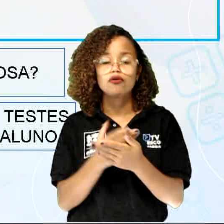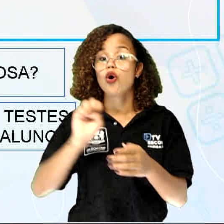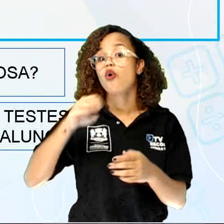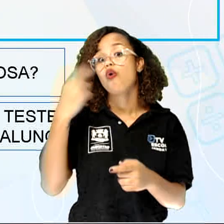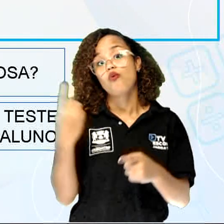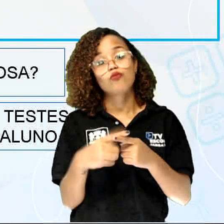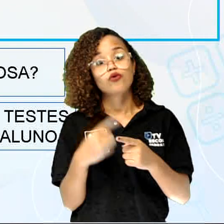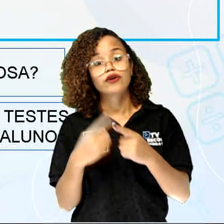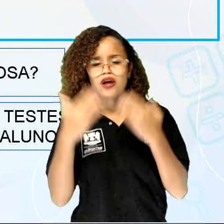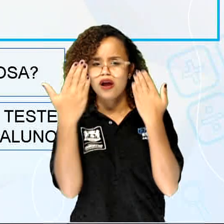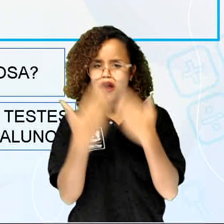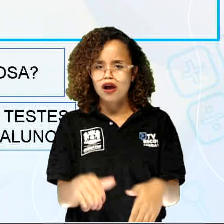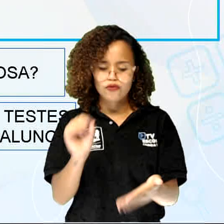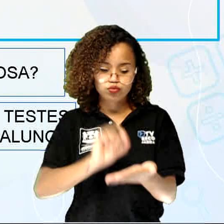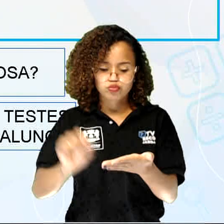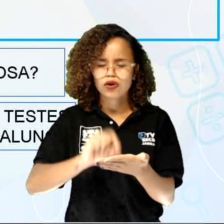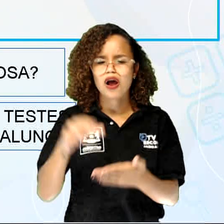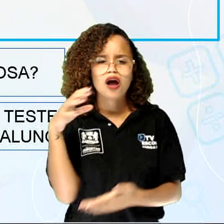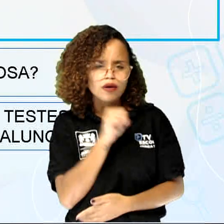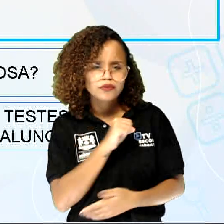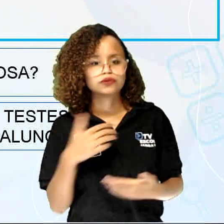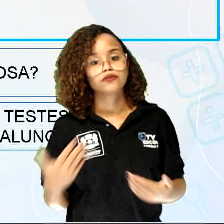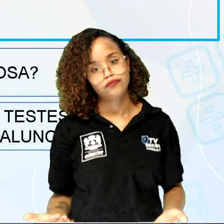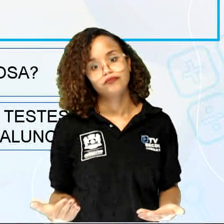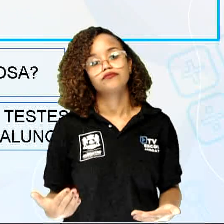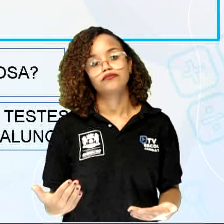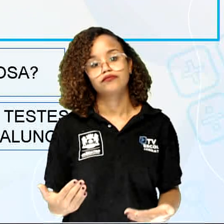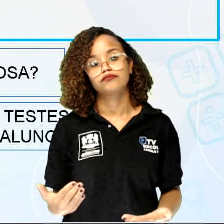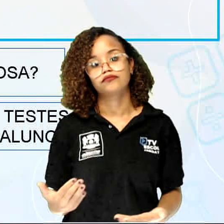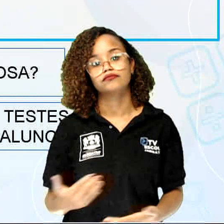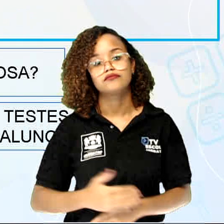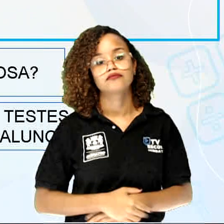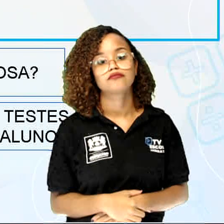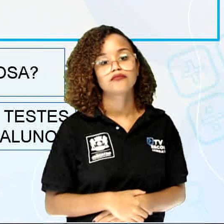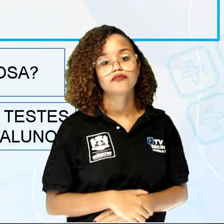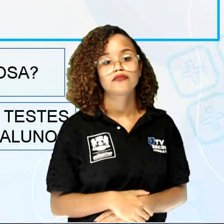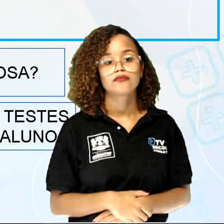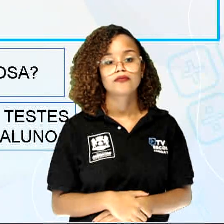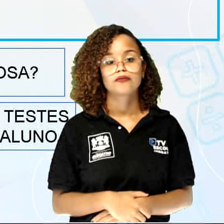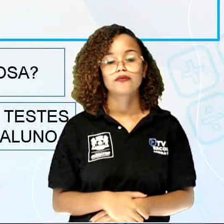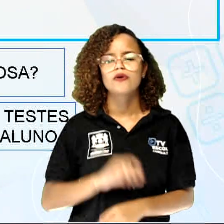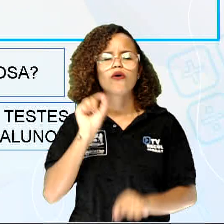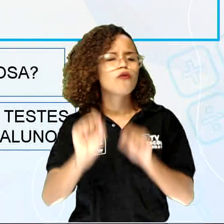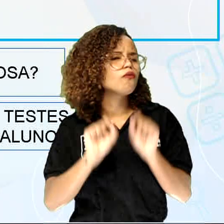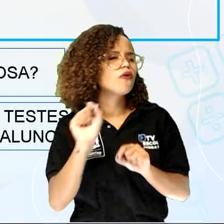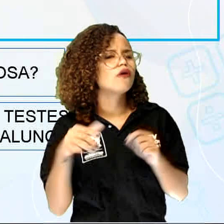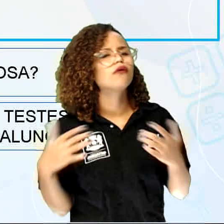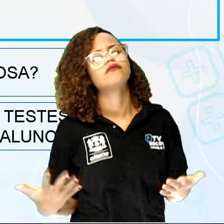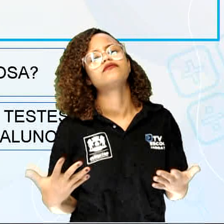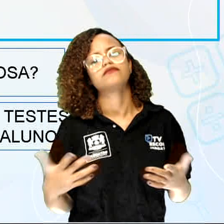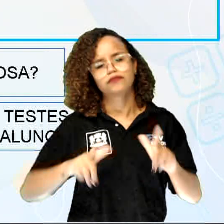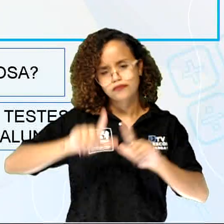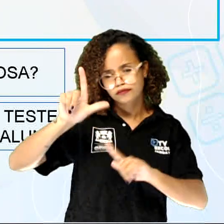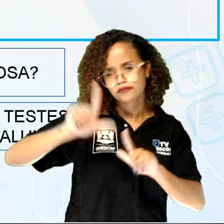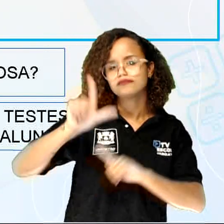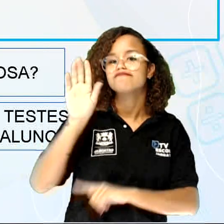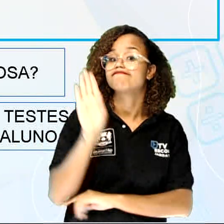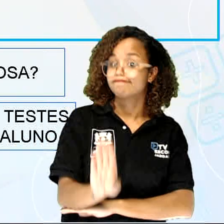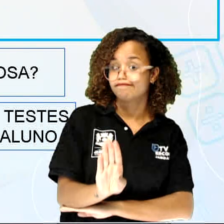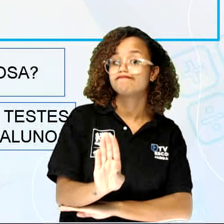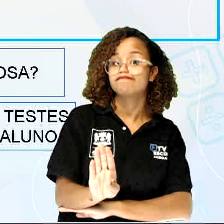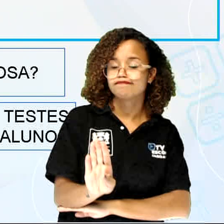uma piada sobre os políticos, mas eles roubariam a graça. Olha o duplo sentido, né? Levando o